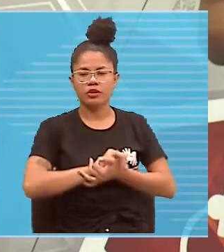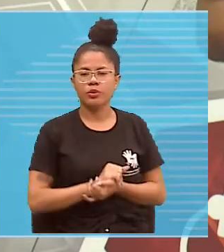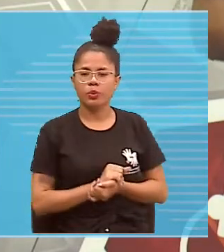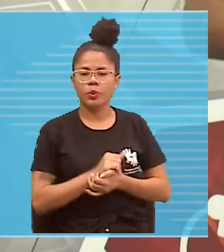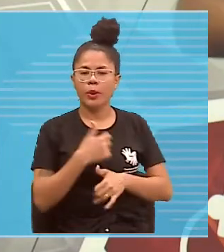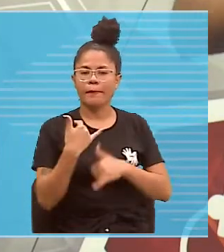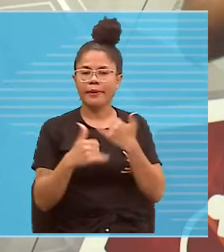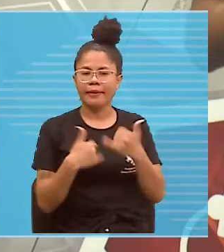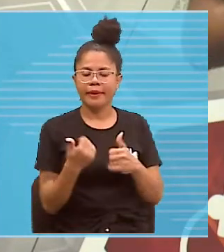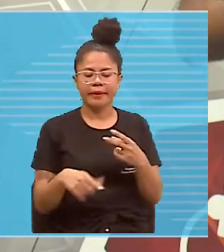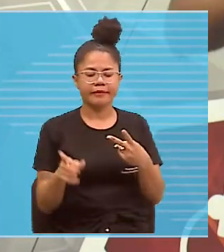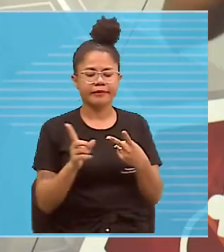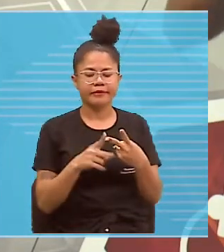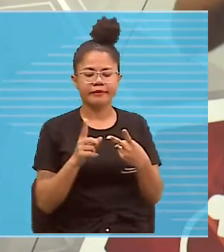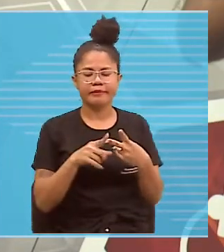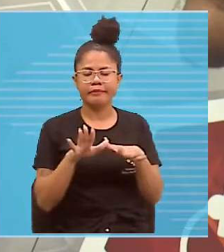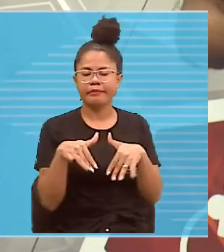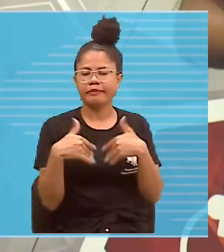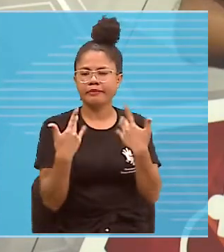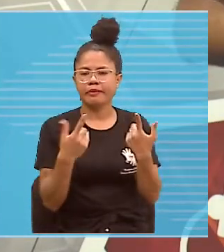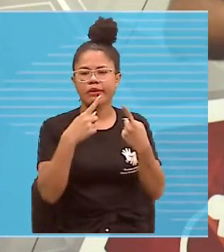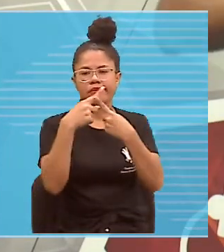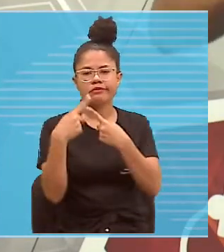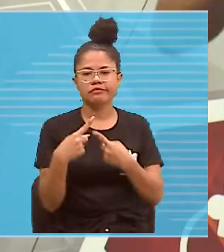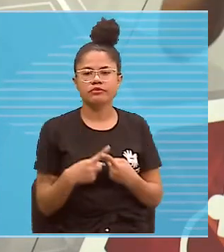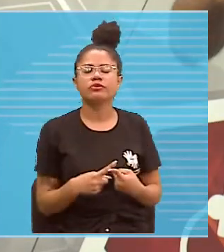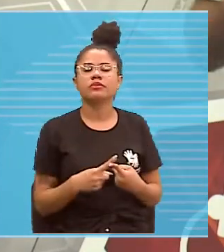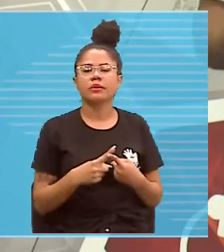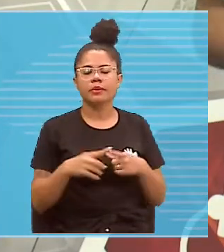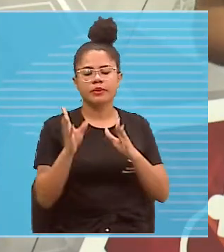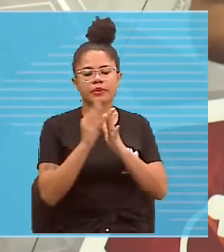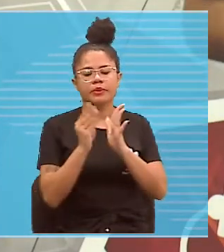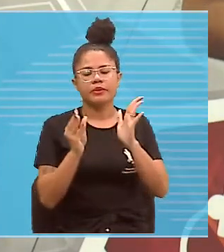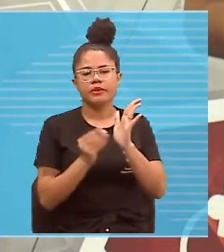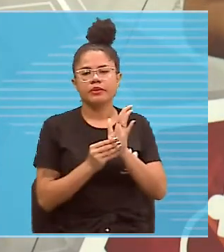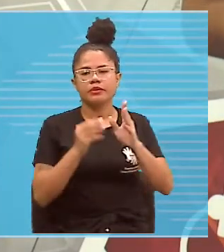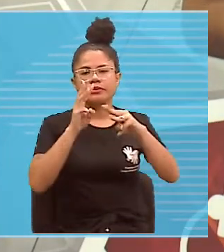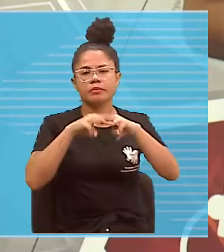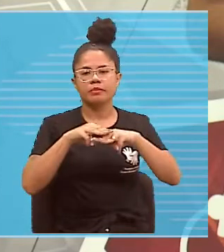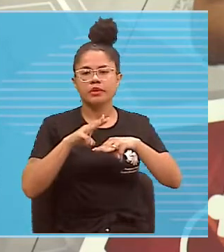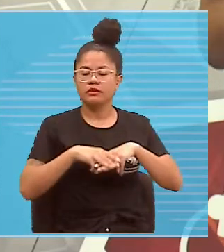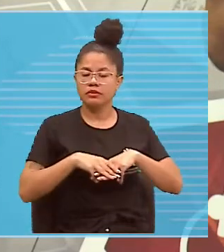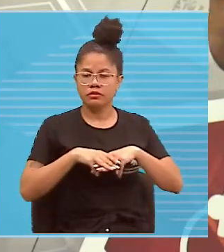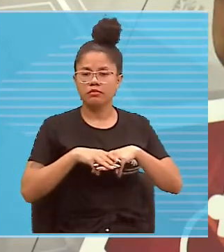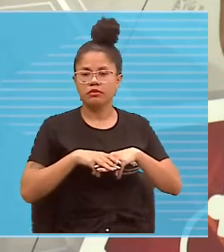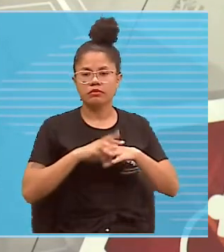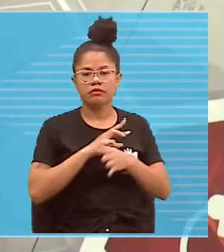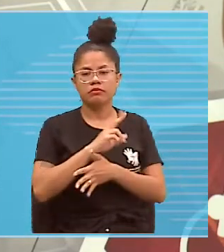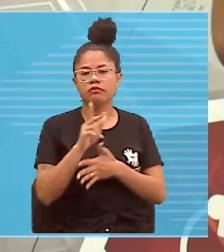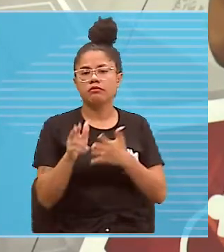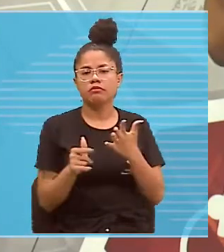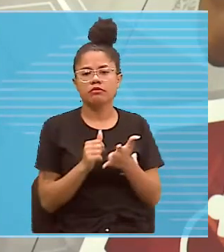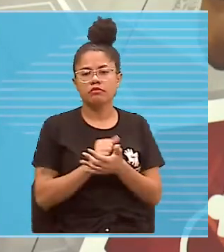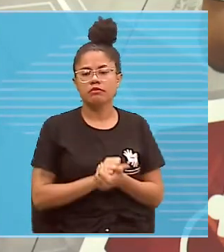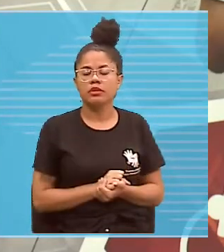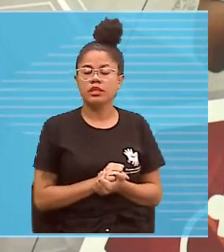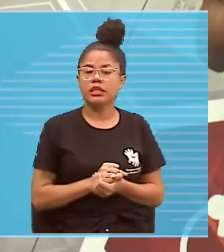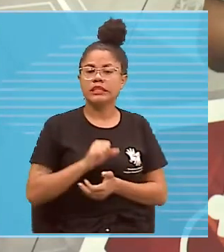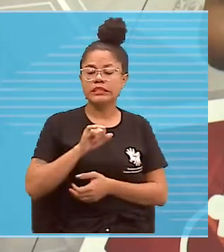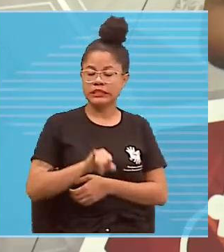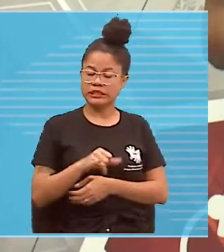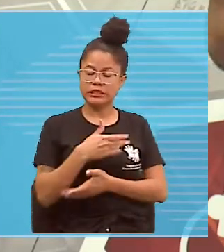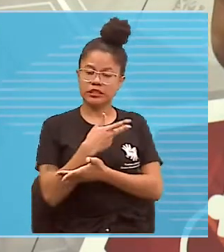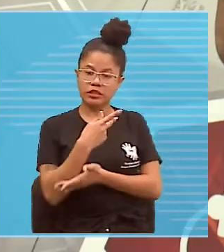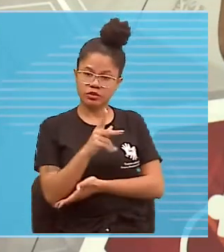da matemática, razão, conta e muitas outras coisas que eles aprenderam. Então, se na sua escola não